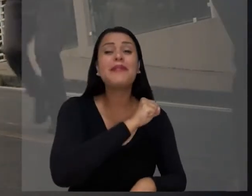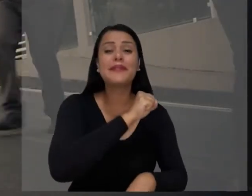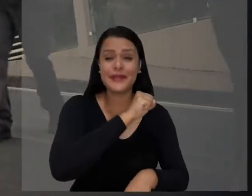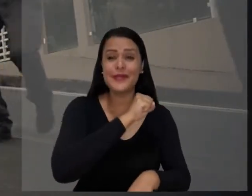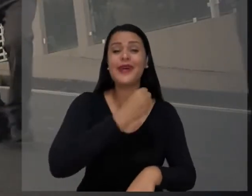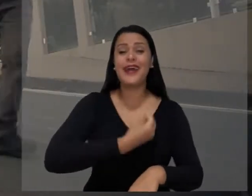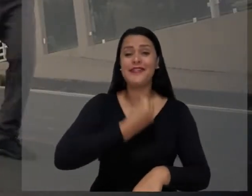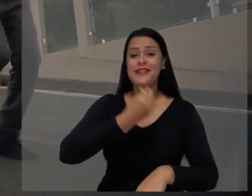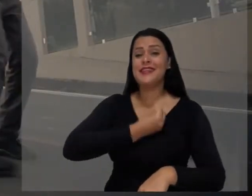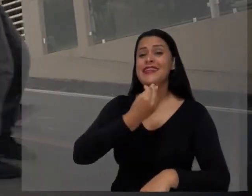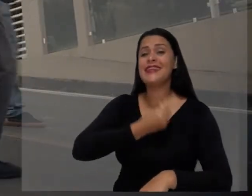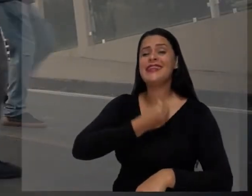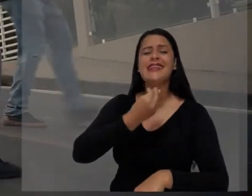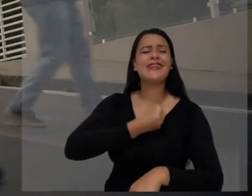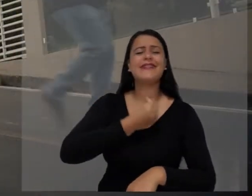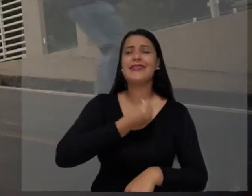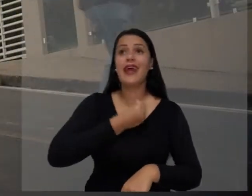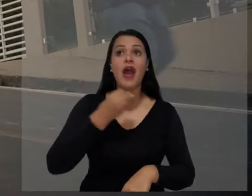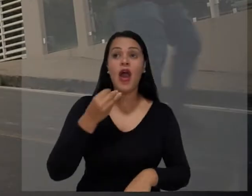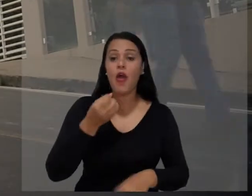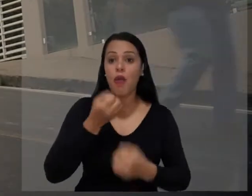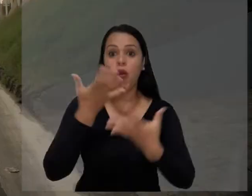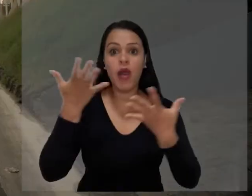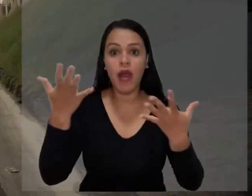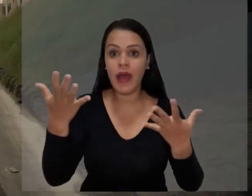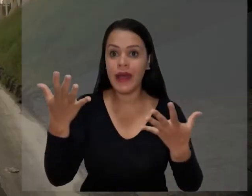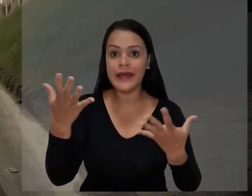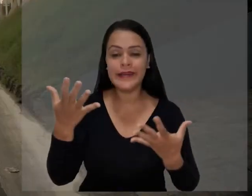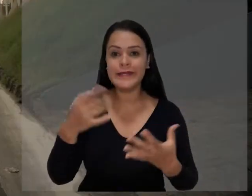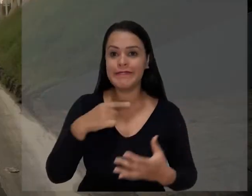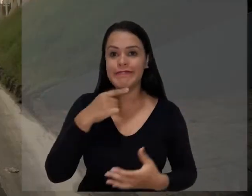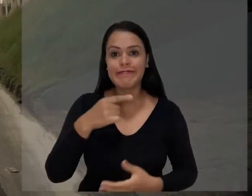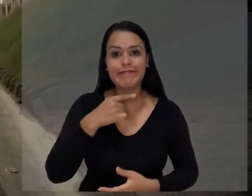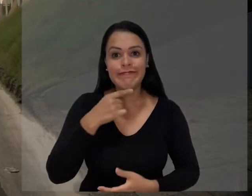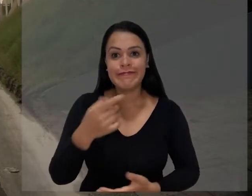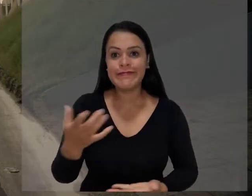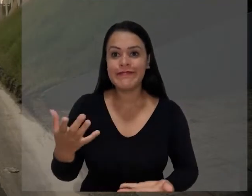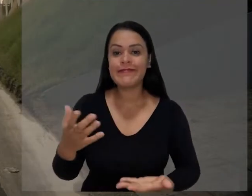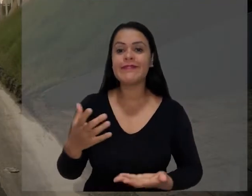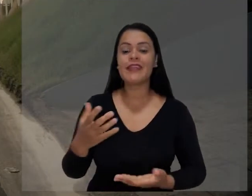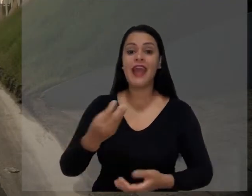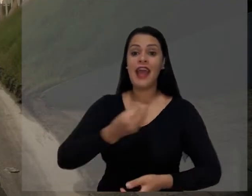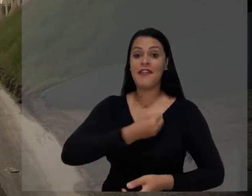A vida passa antes que a gente entende.